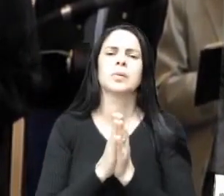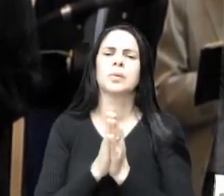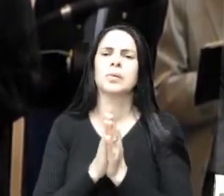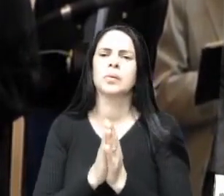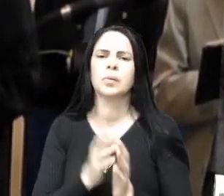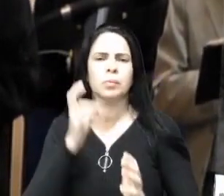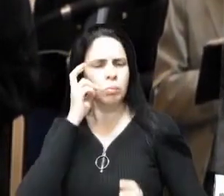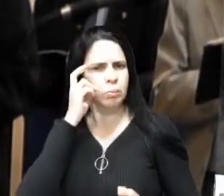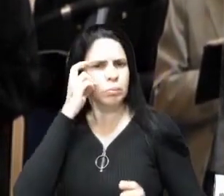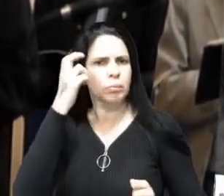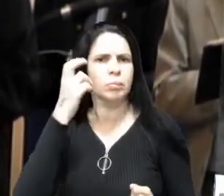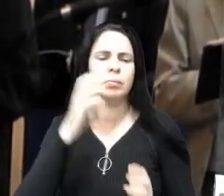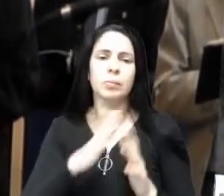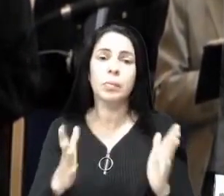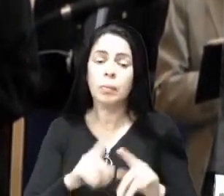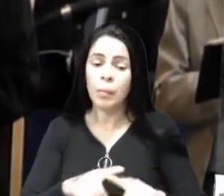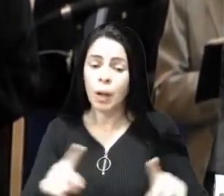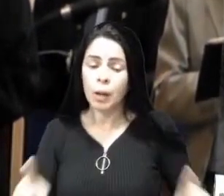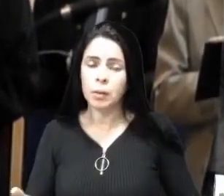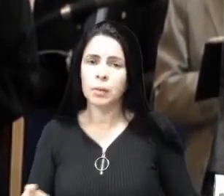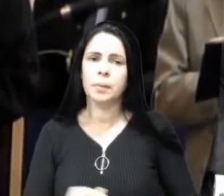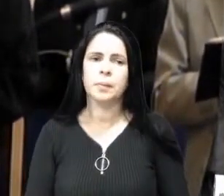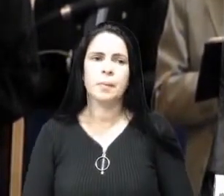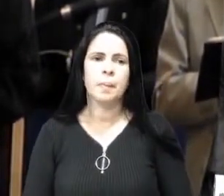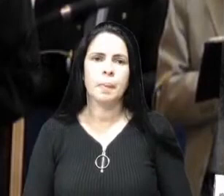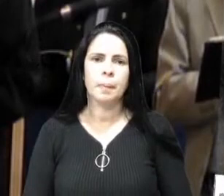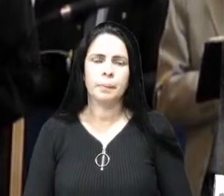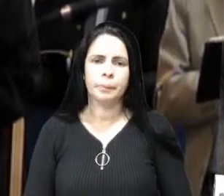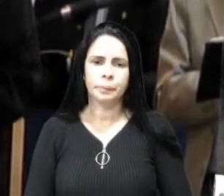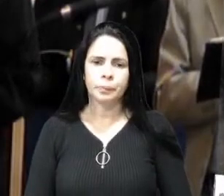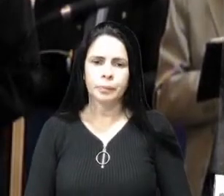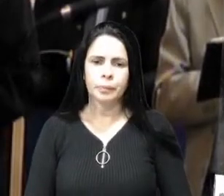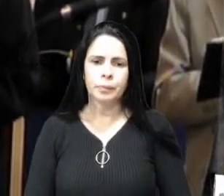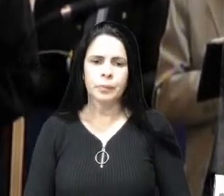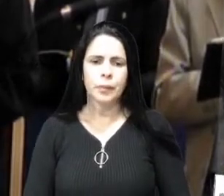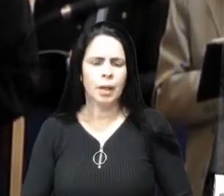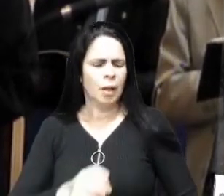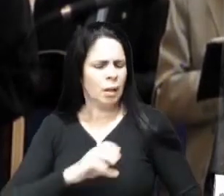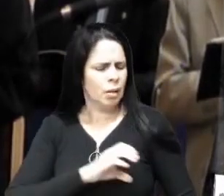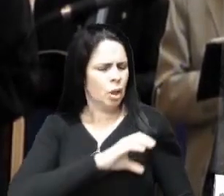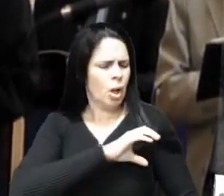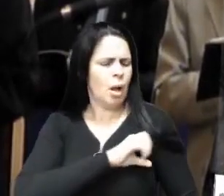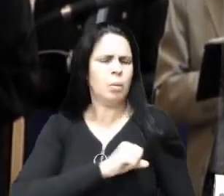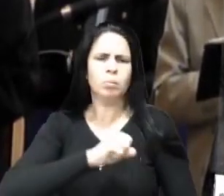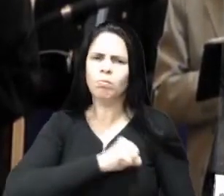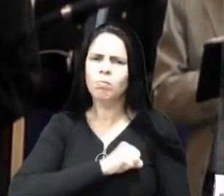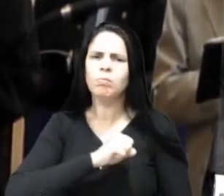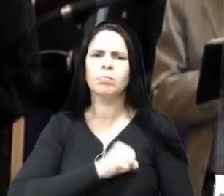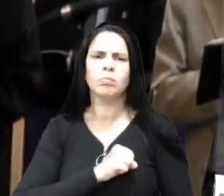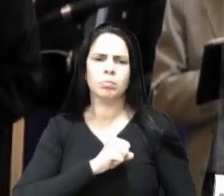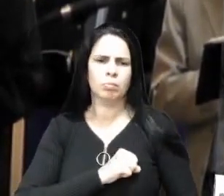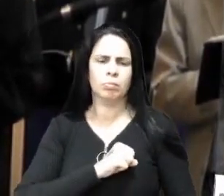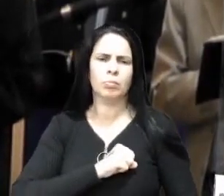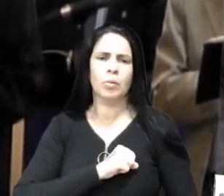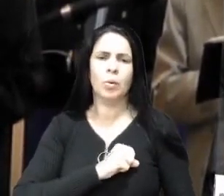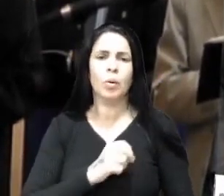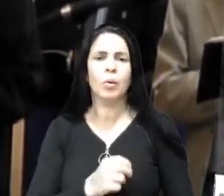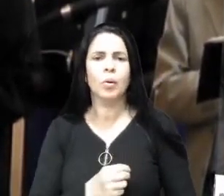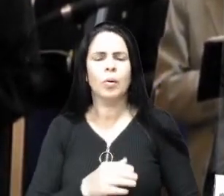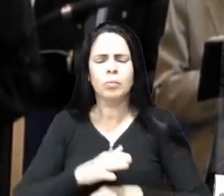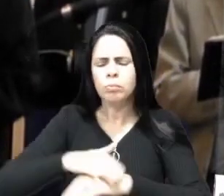mas sobretudo tendo ardente amor ou caridade uns para com os